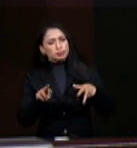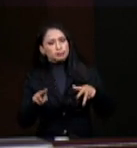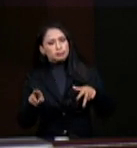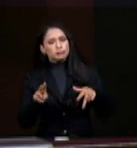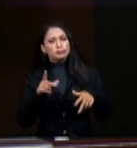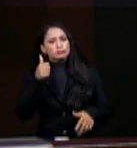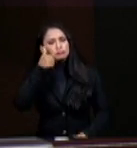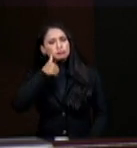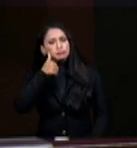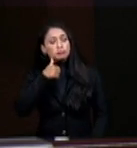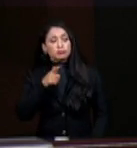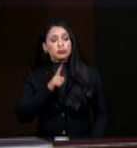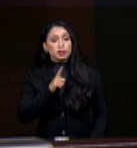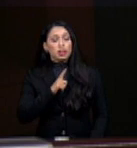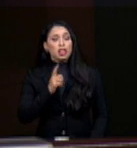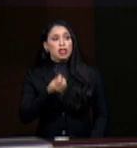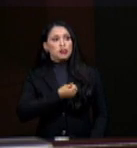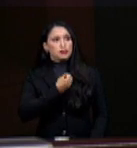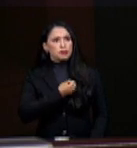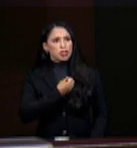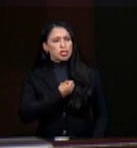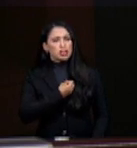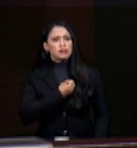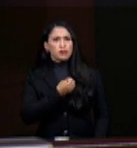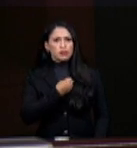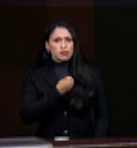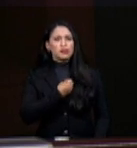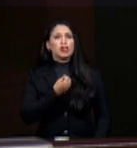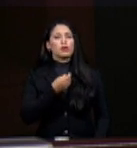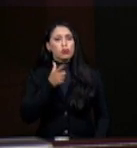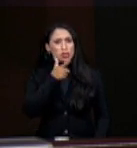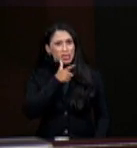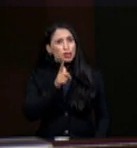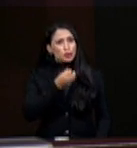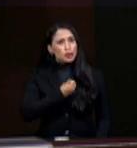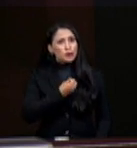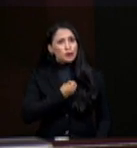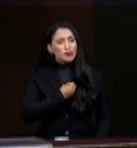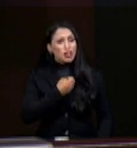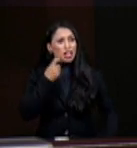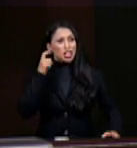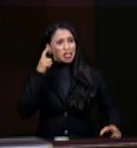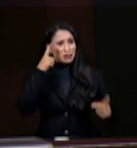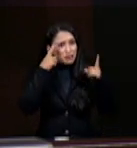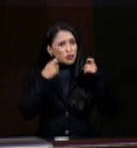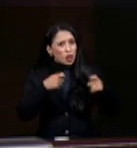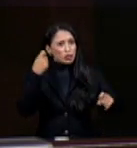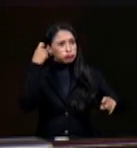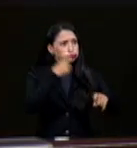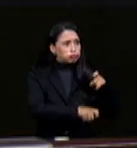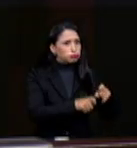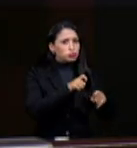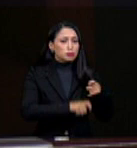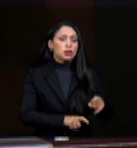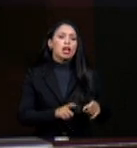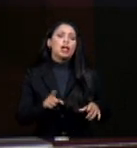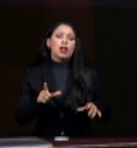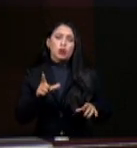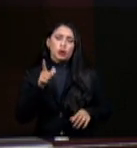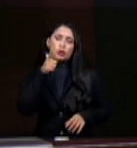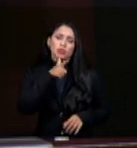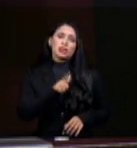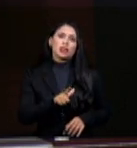que sobreviventes de agressão sexual e violência de gênero sejam tratados de uma maneira justa em nosso sistema de justiça.